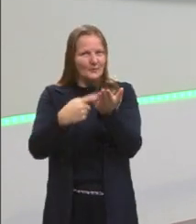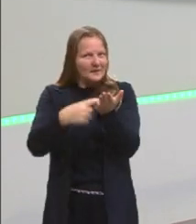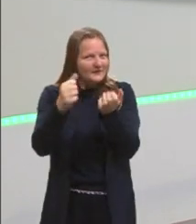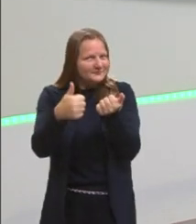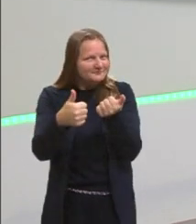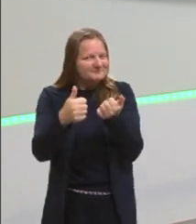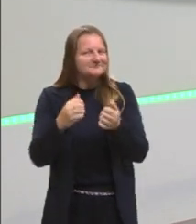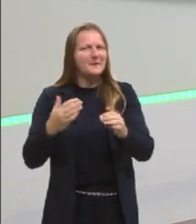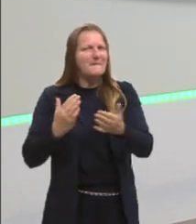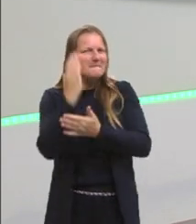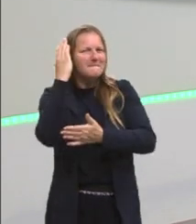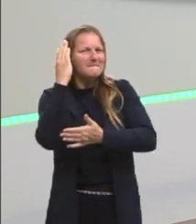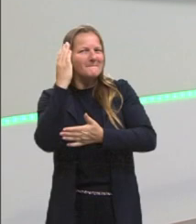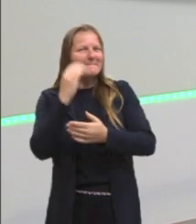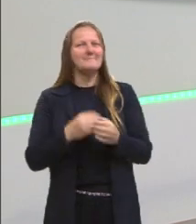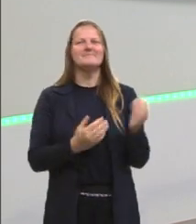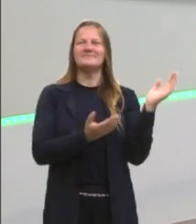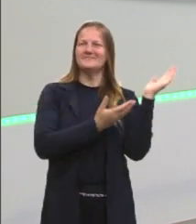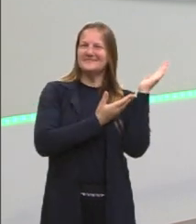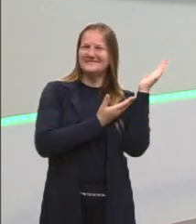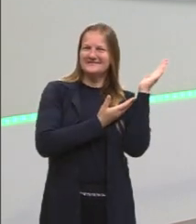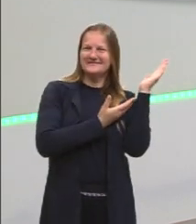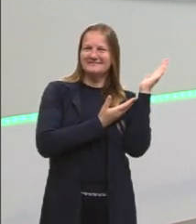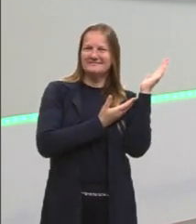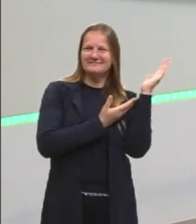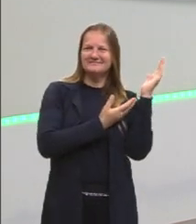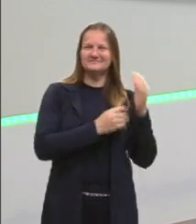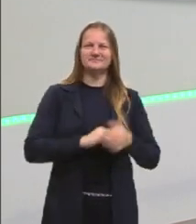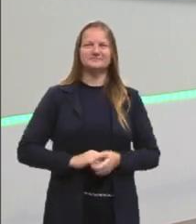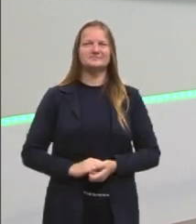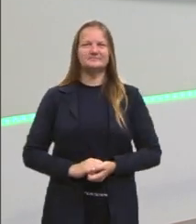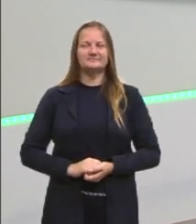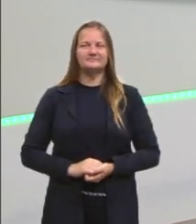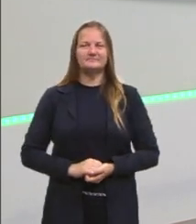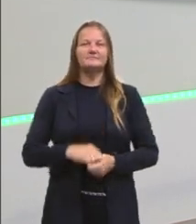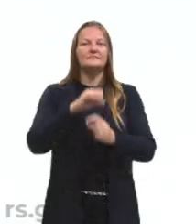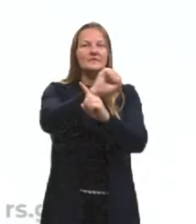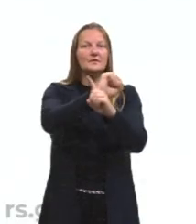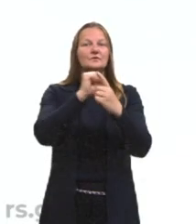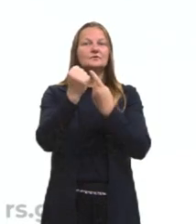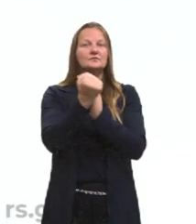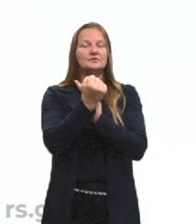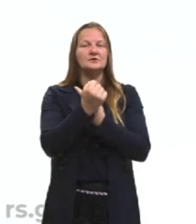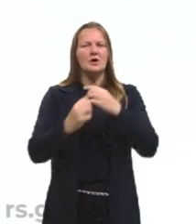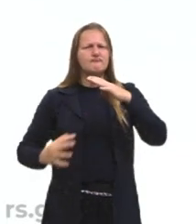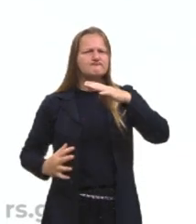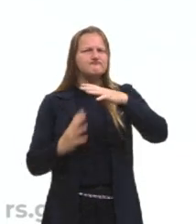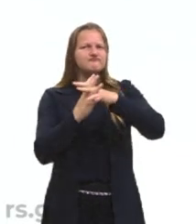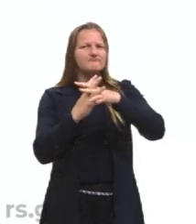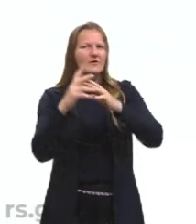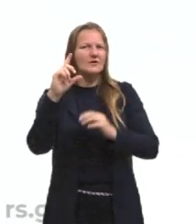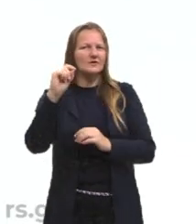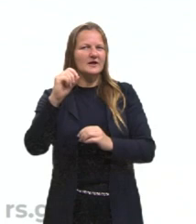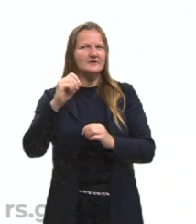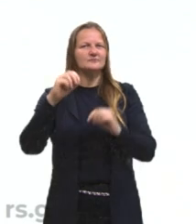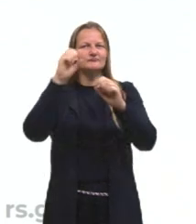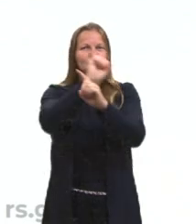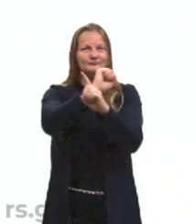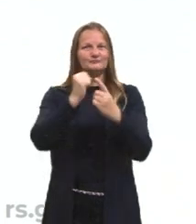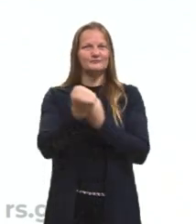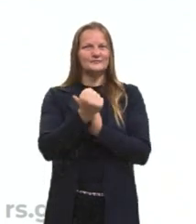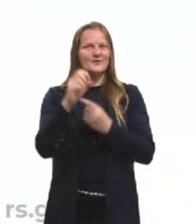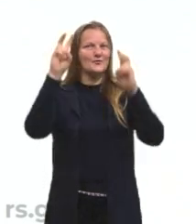então lá partiu passar para Enem 2022 sociologia top 10 em sociologia